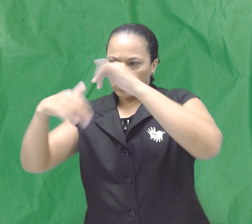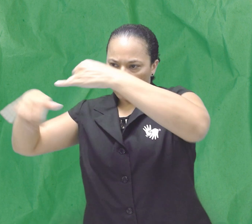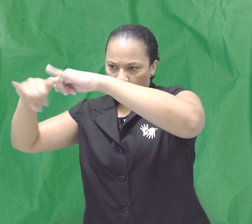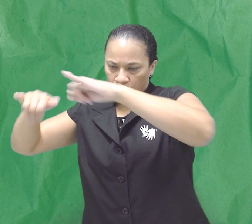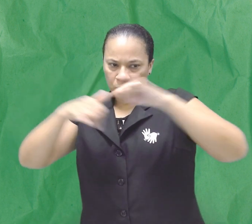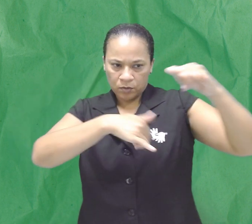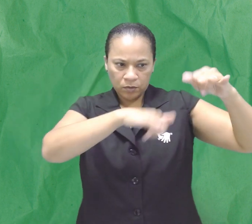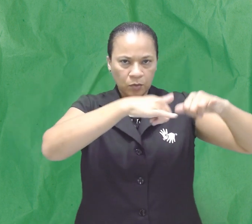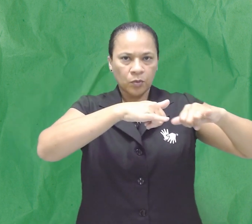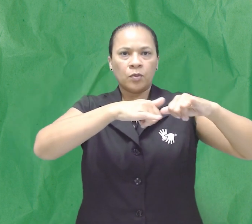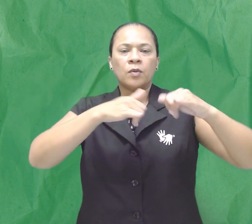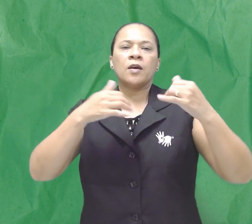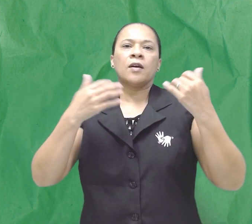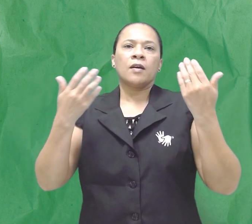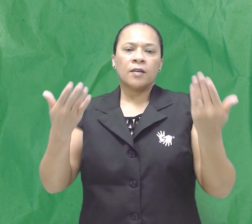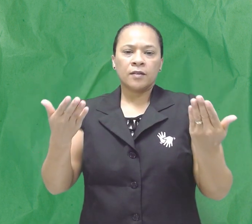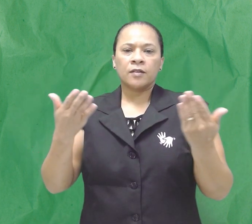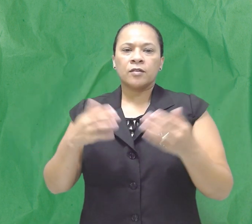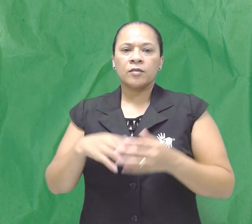reação estequiométrica, né,